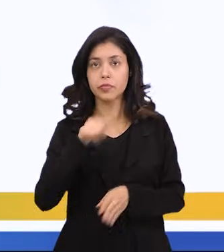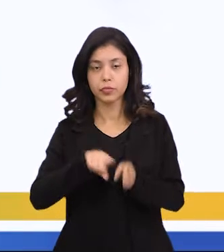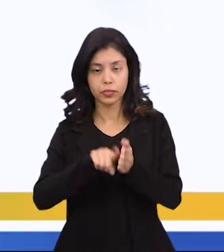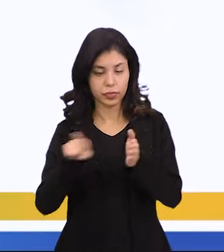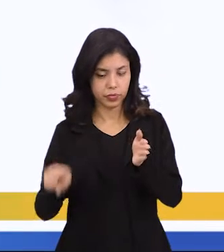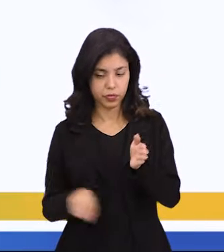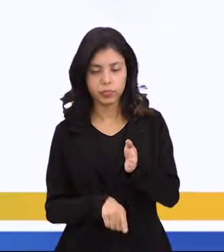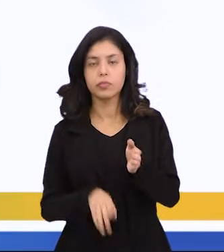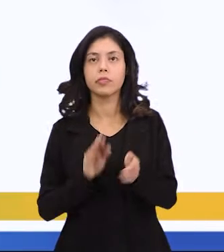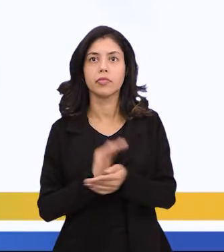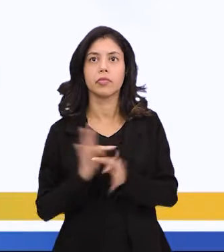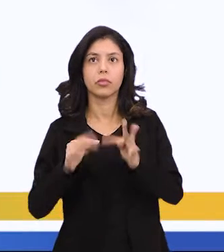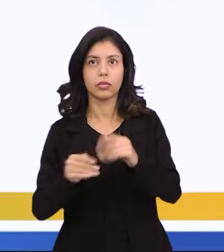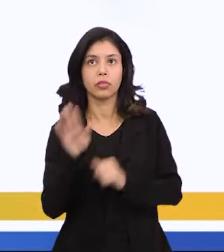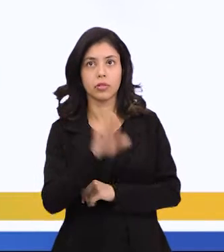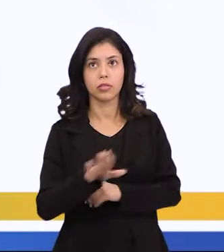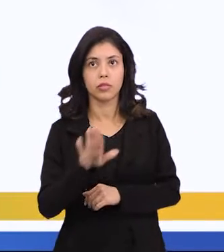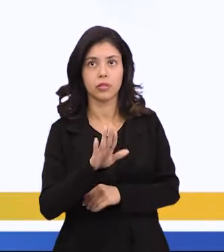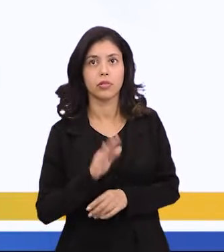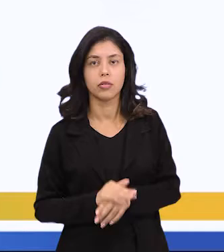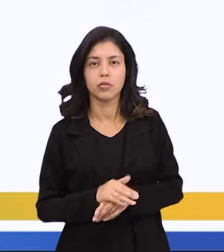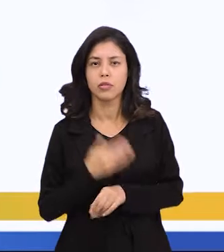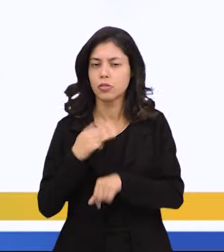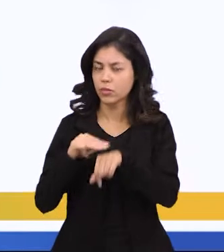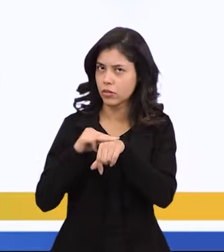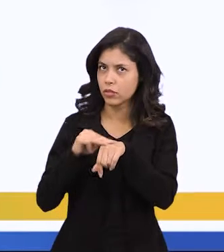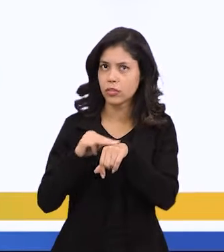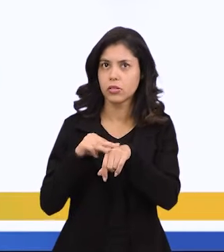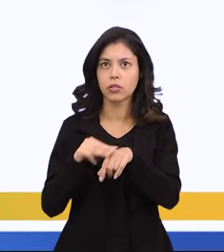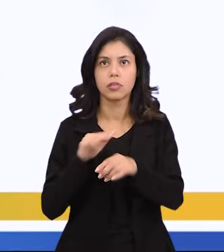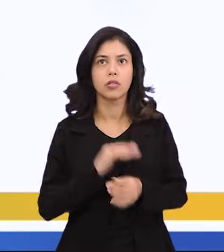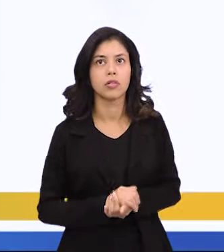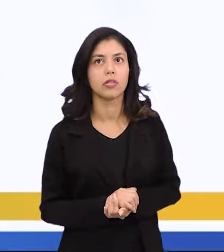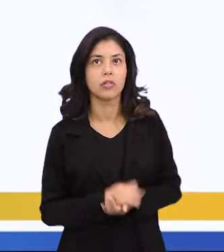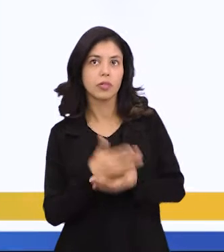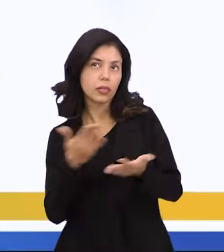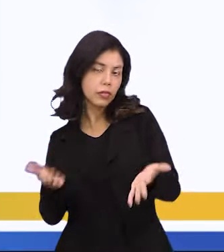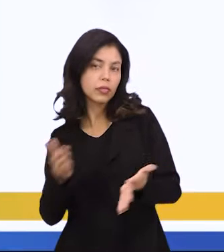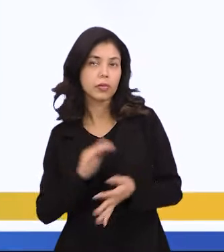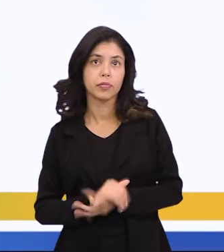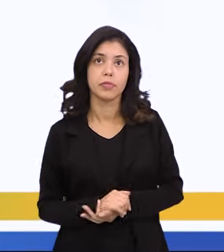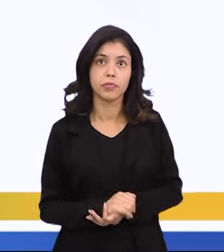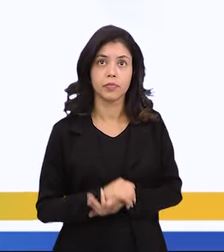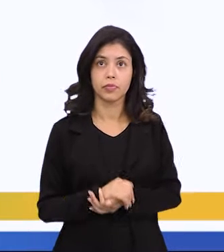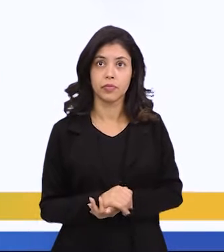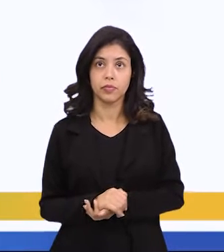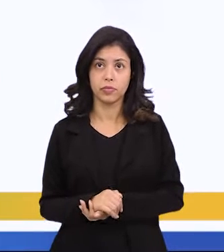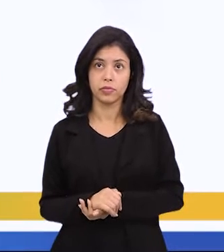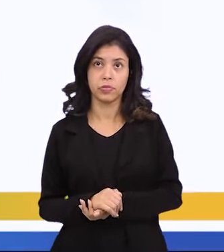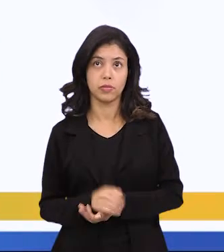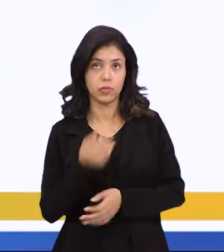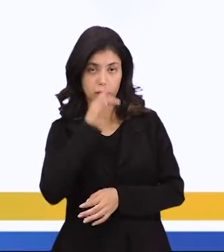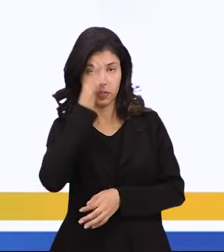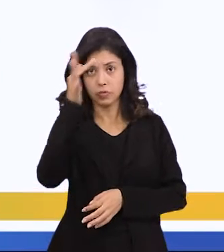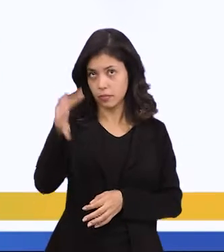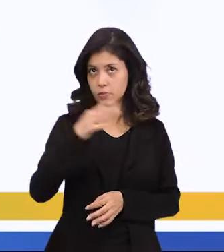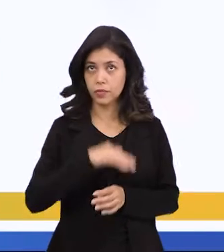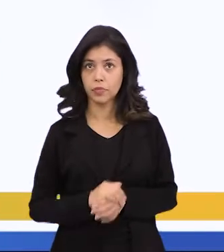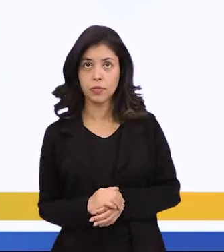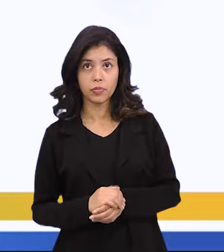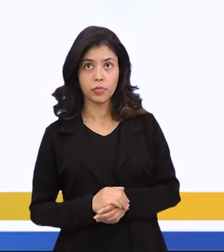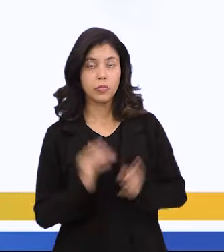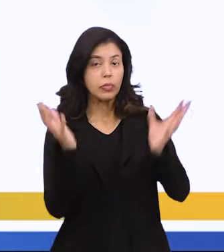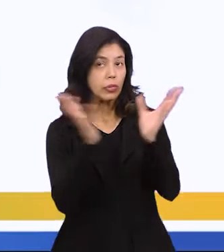inferior ficou toda ali nesse tom de marrom, castanho. E aí, futuramente,